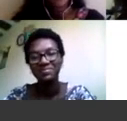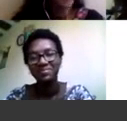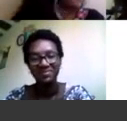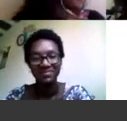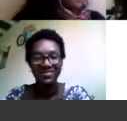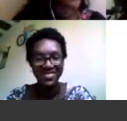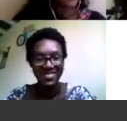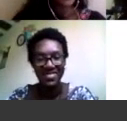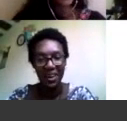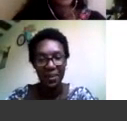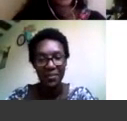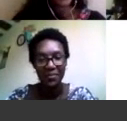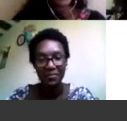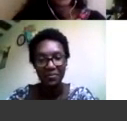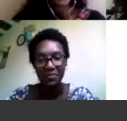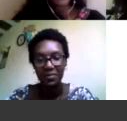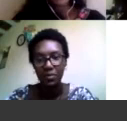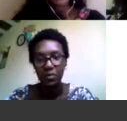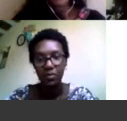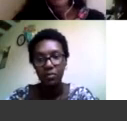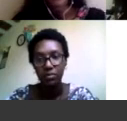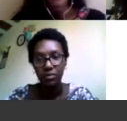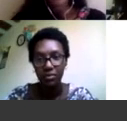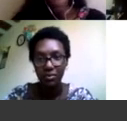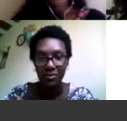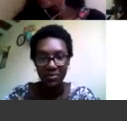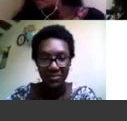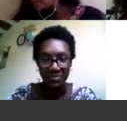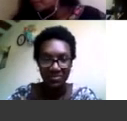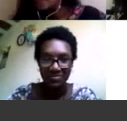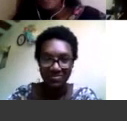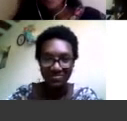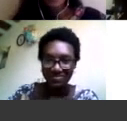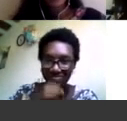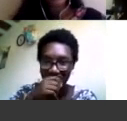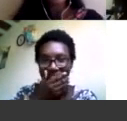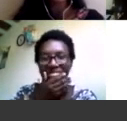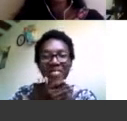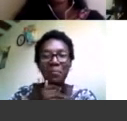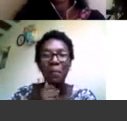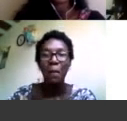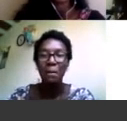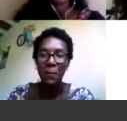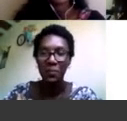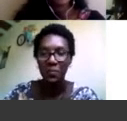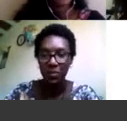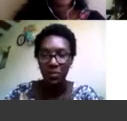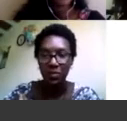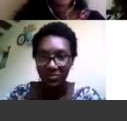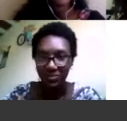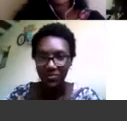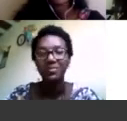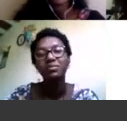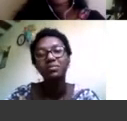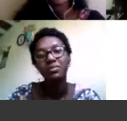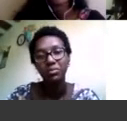O PIBID do Projeto Letras, que a gente está contribuindo, como coordenadora professora, né, doutora Ana